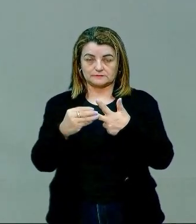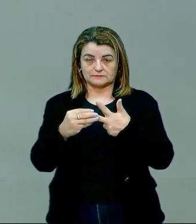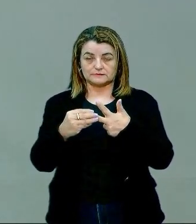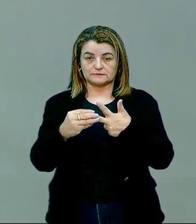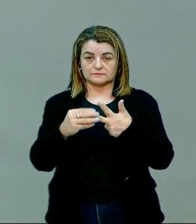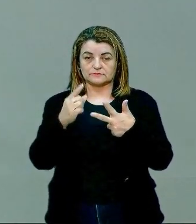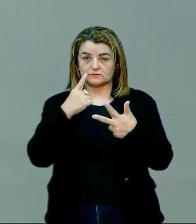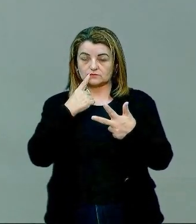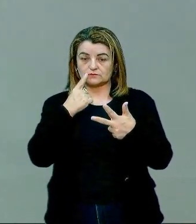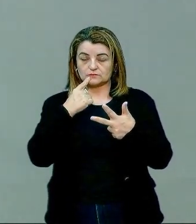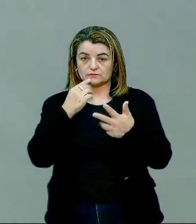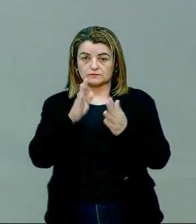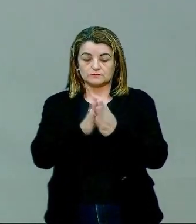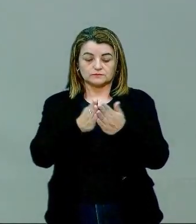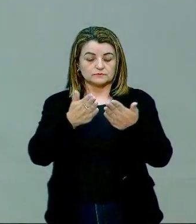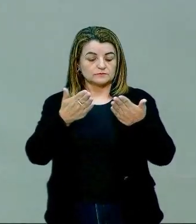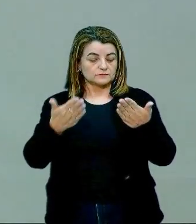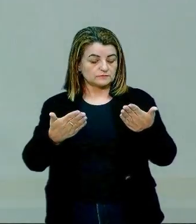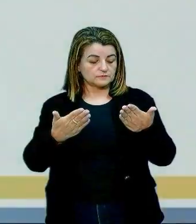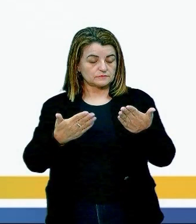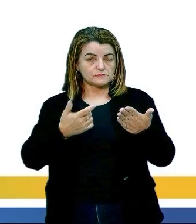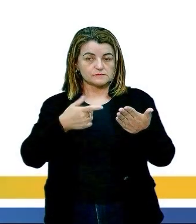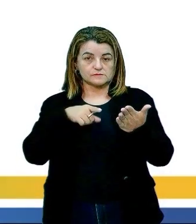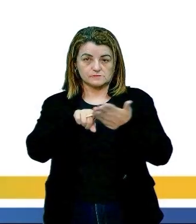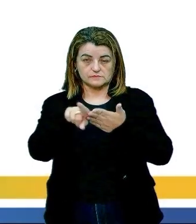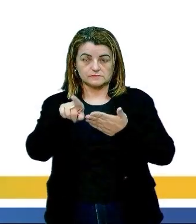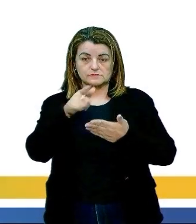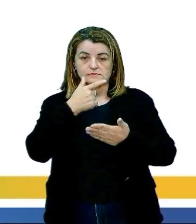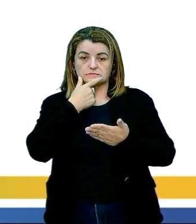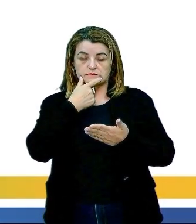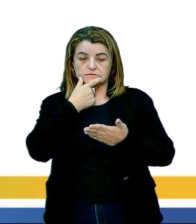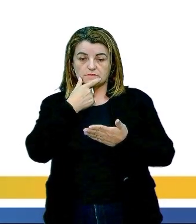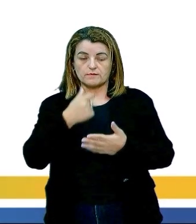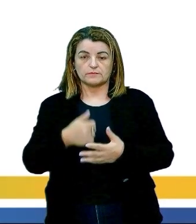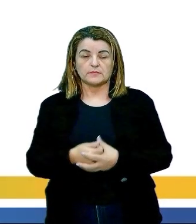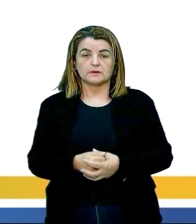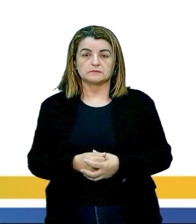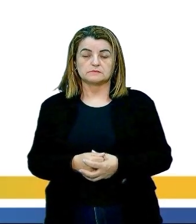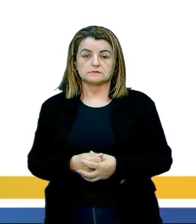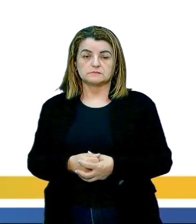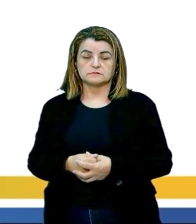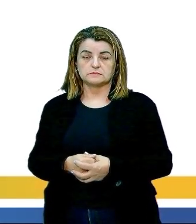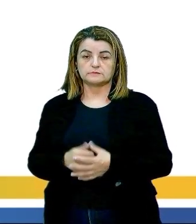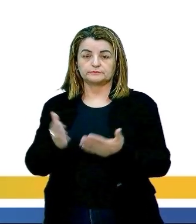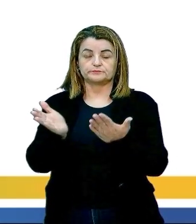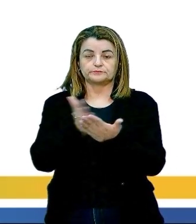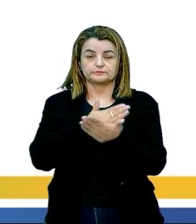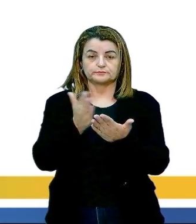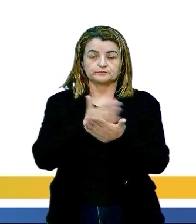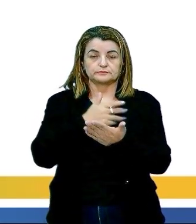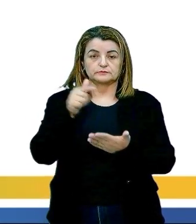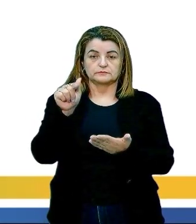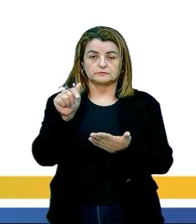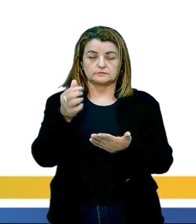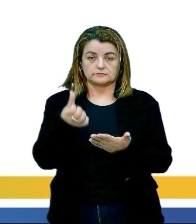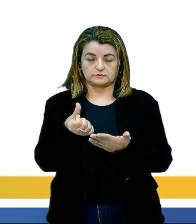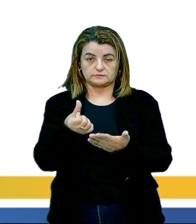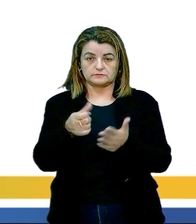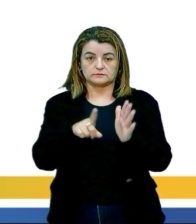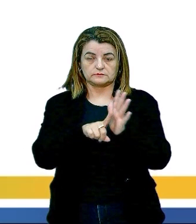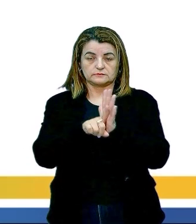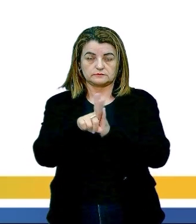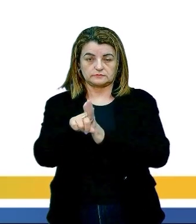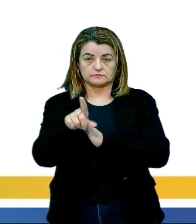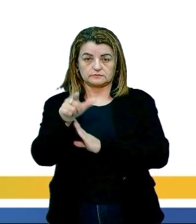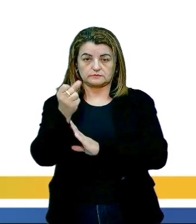vermelha, e vão abrir nas questões de língua inglesa, ok? Página 76, questão